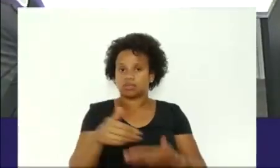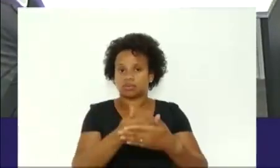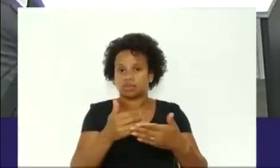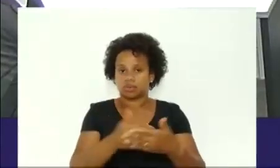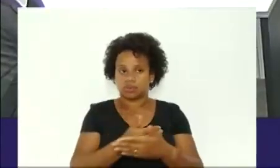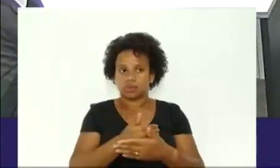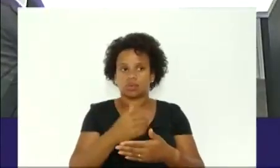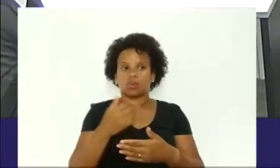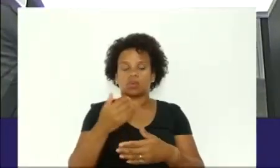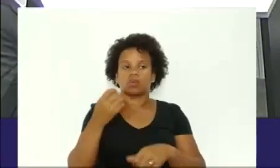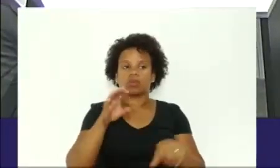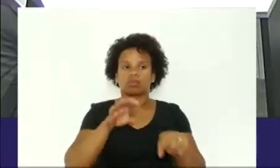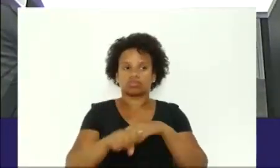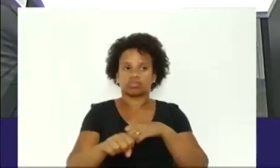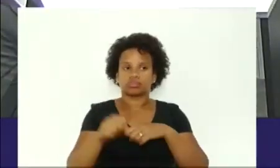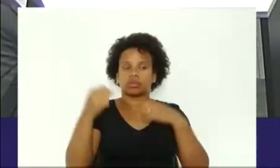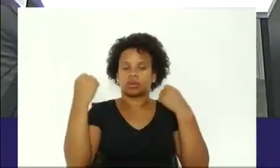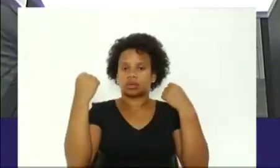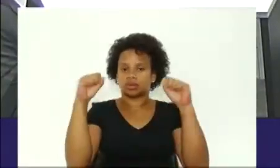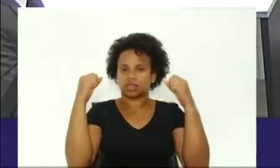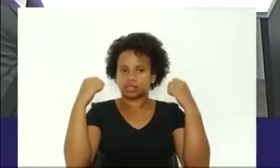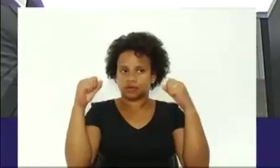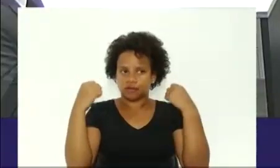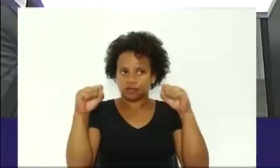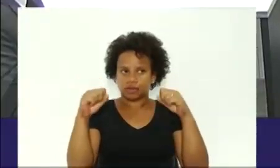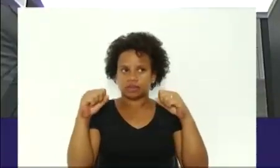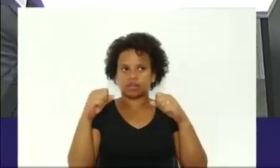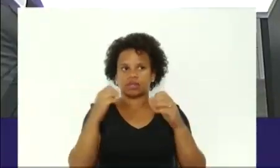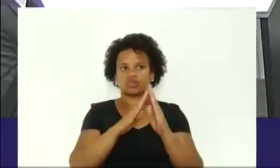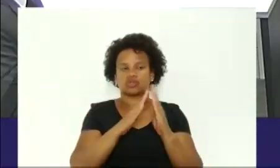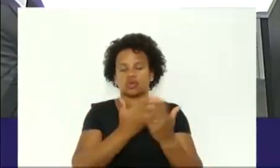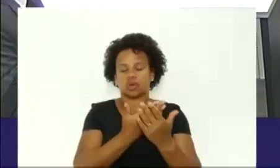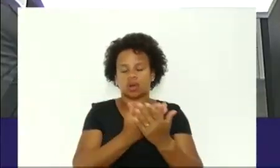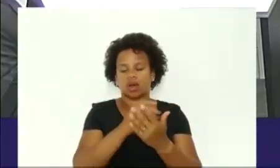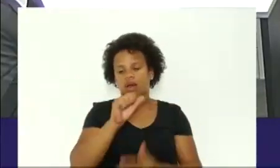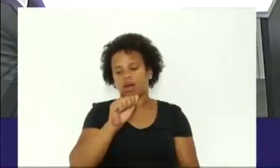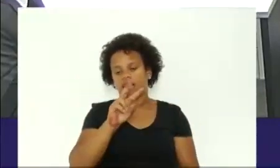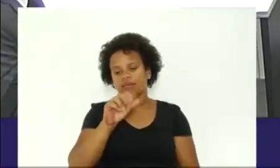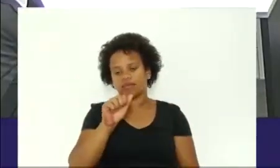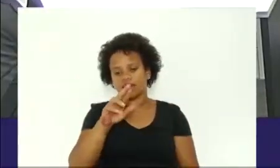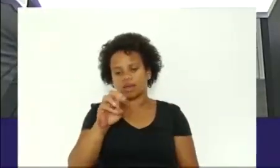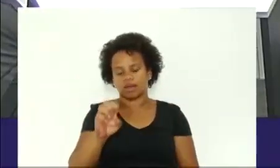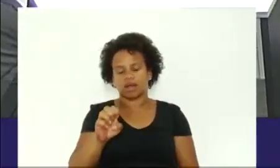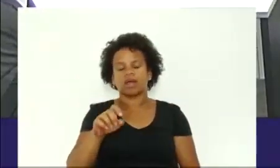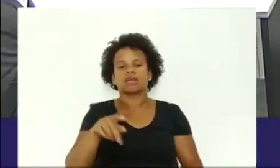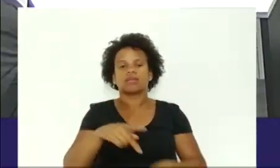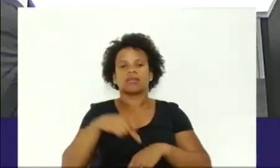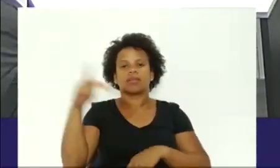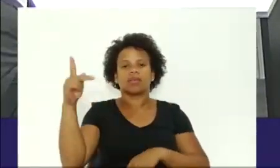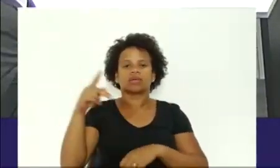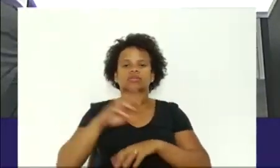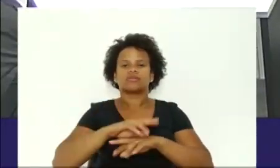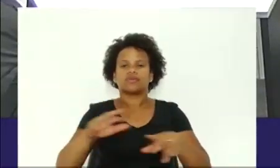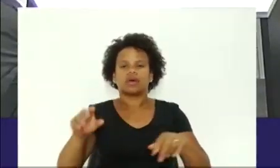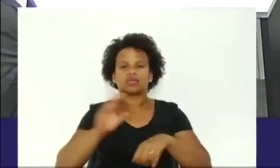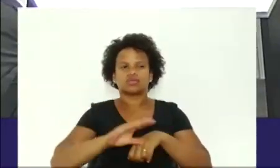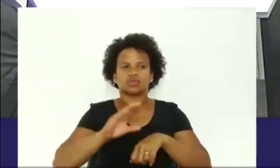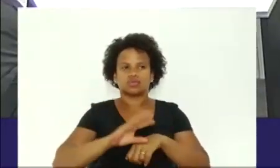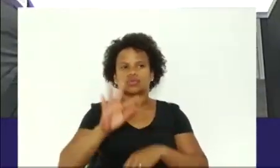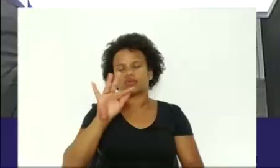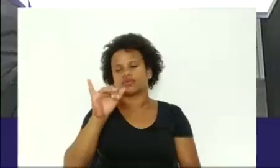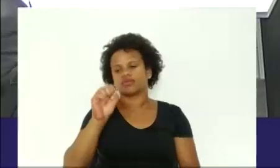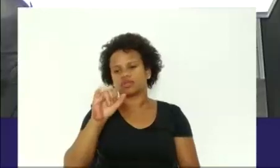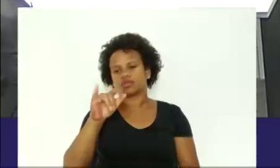na Escola Superior de Educação Física de Avaré e é pós-graduada em diversos cursos, em Fisiologia do Esforço pela